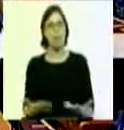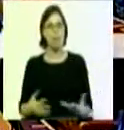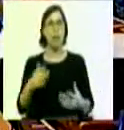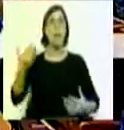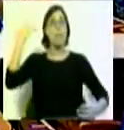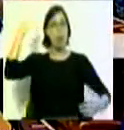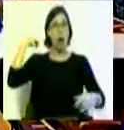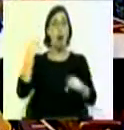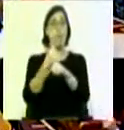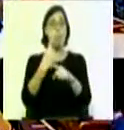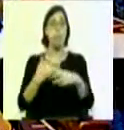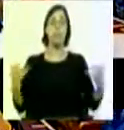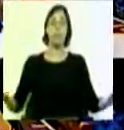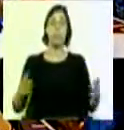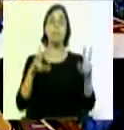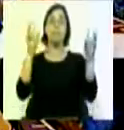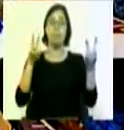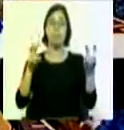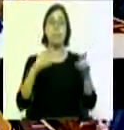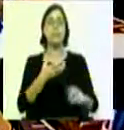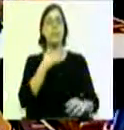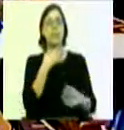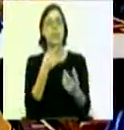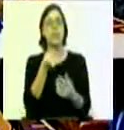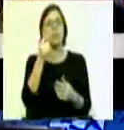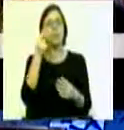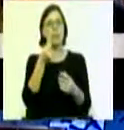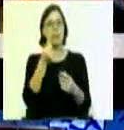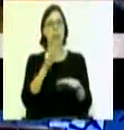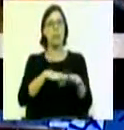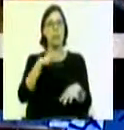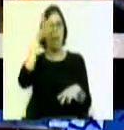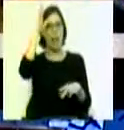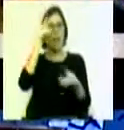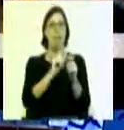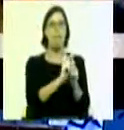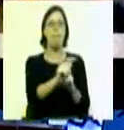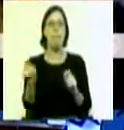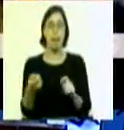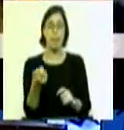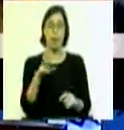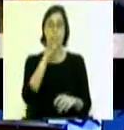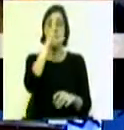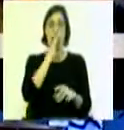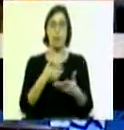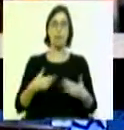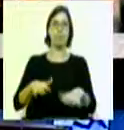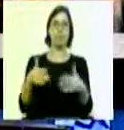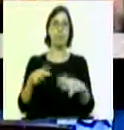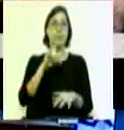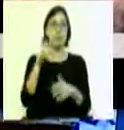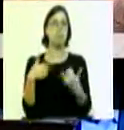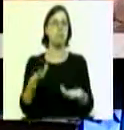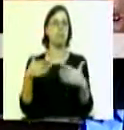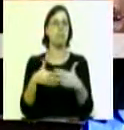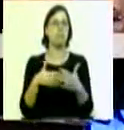de passado, entre os quais a chamada crise do preço do leite pago à produção. O Governo anterior insistiu em empurrar esta questão para